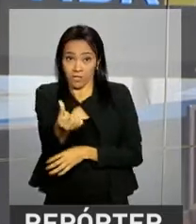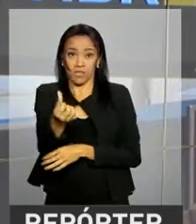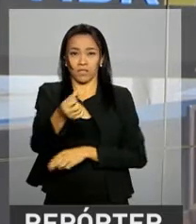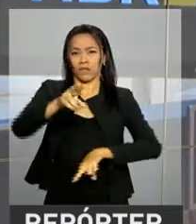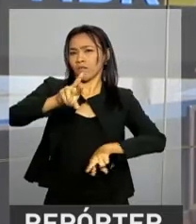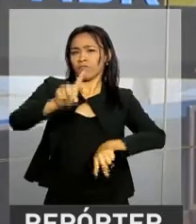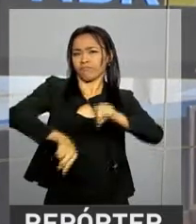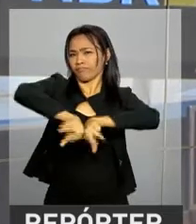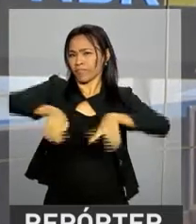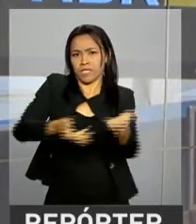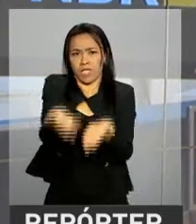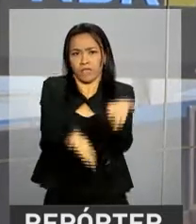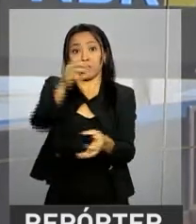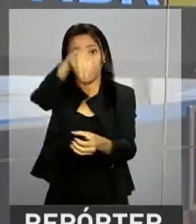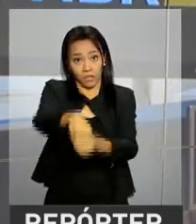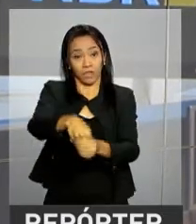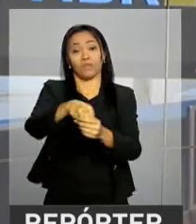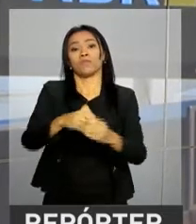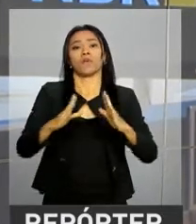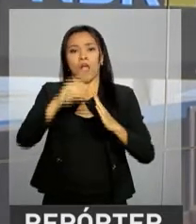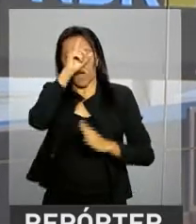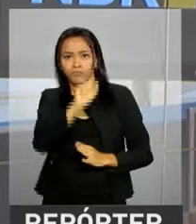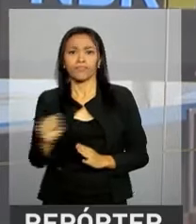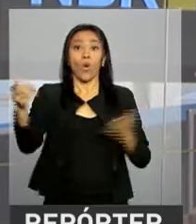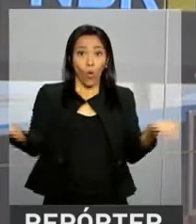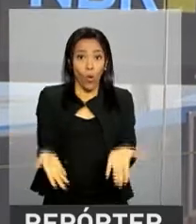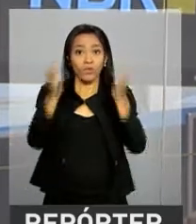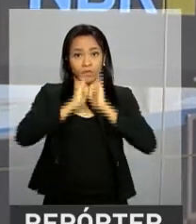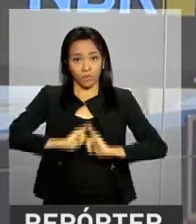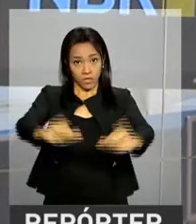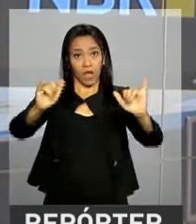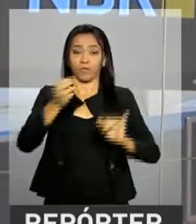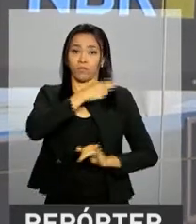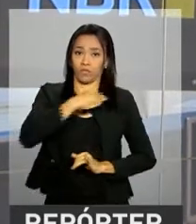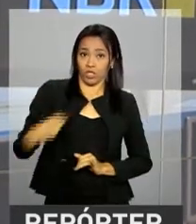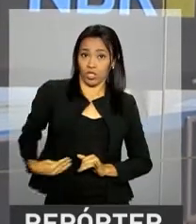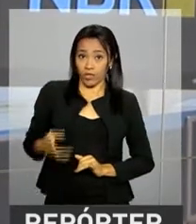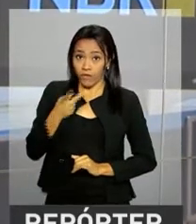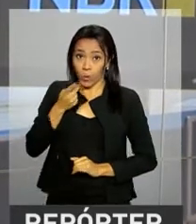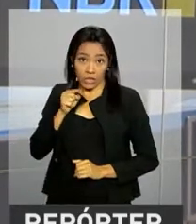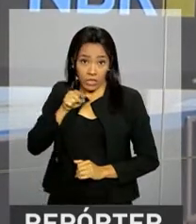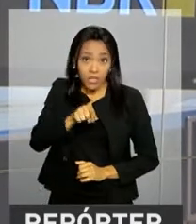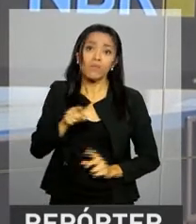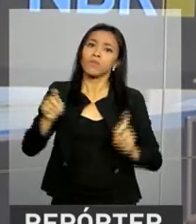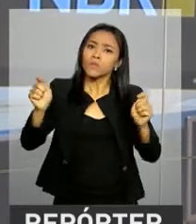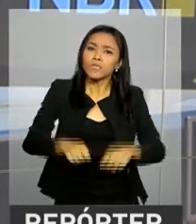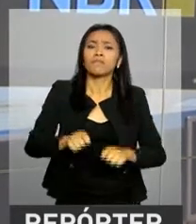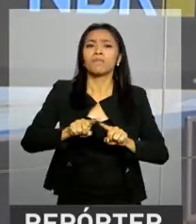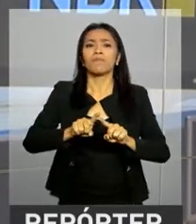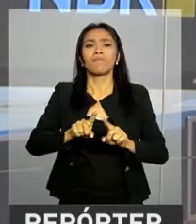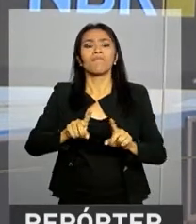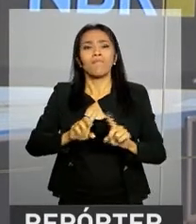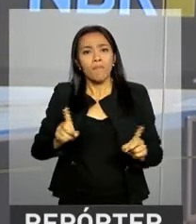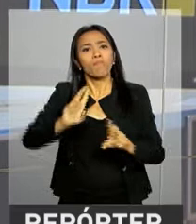na rede pública o anúncio foi feito hoje pelo ministro ricardo barros ele disse que isso só é possível graças à